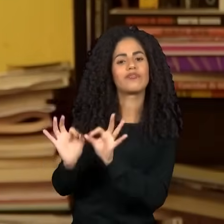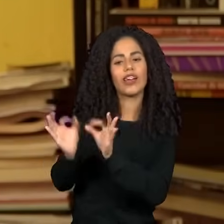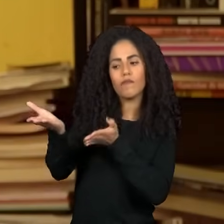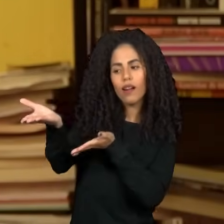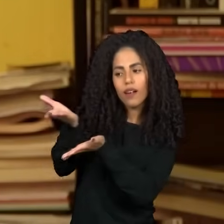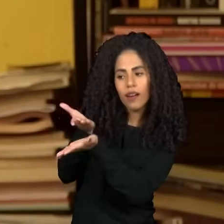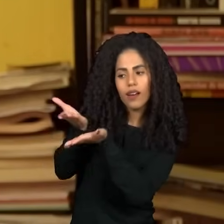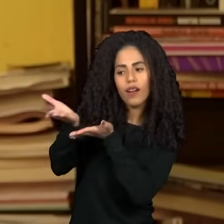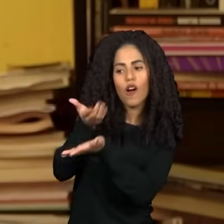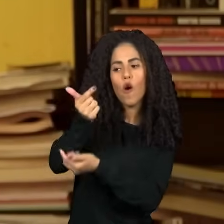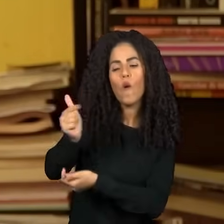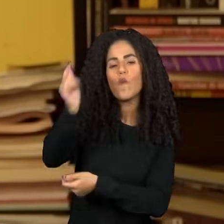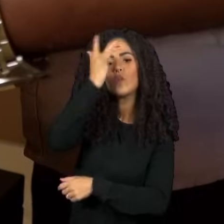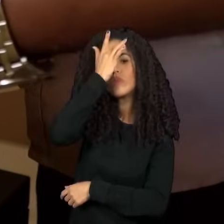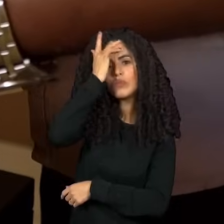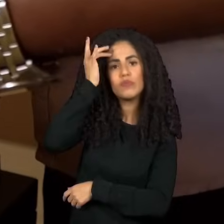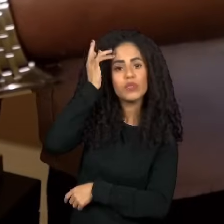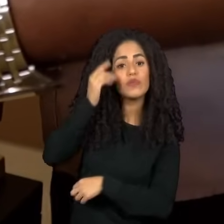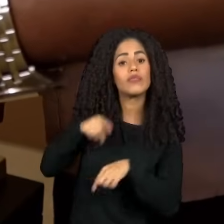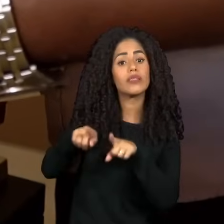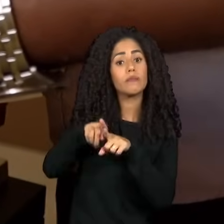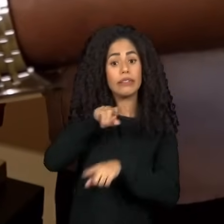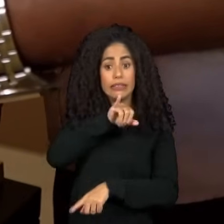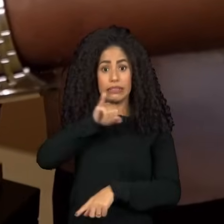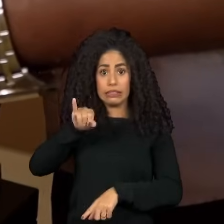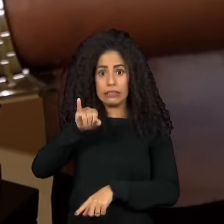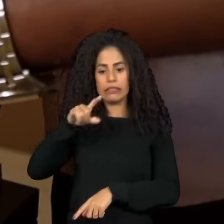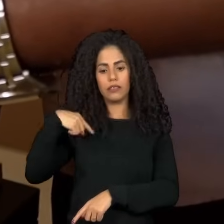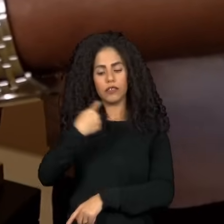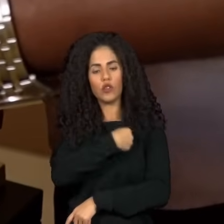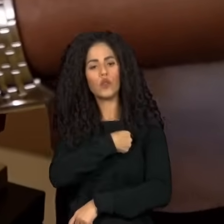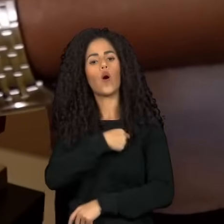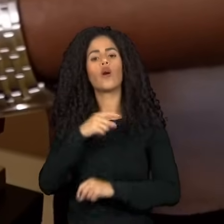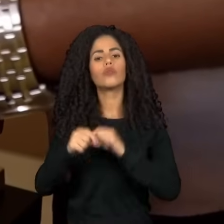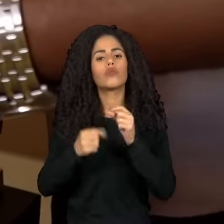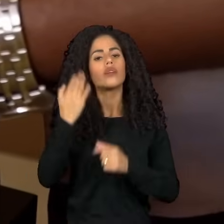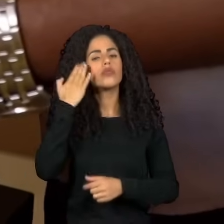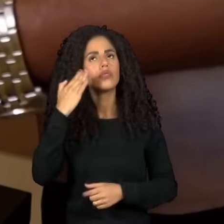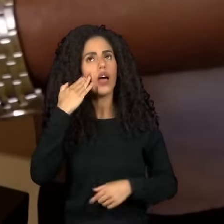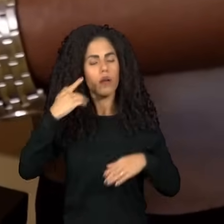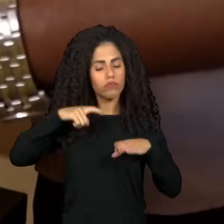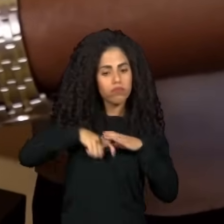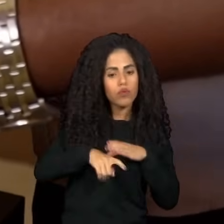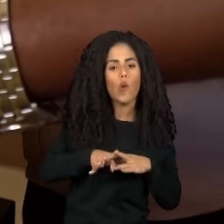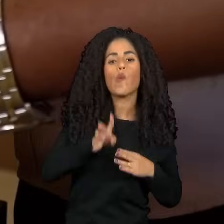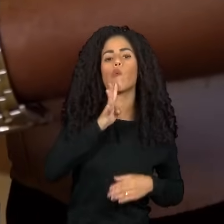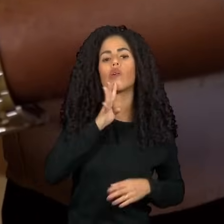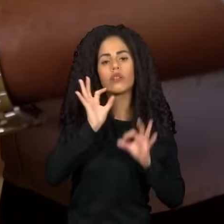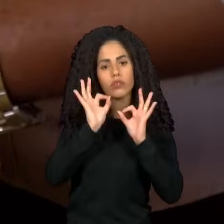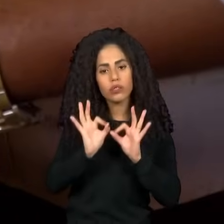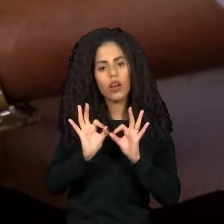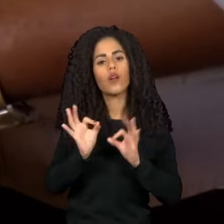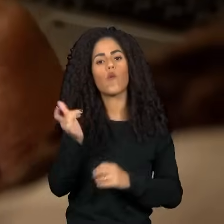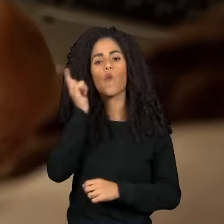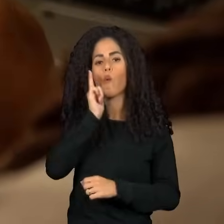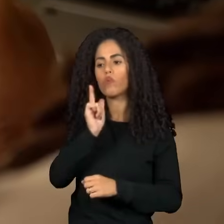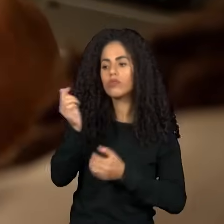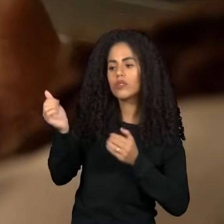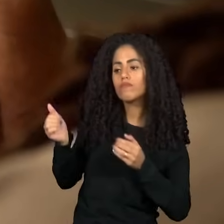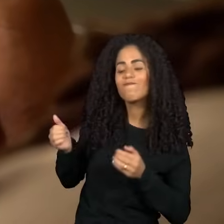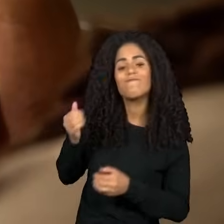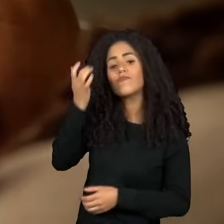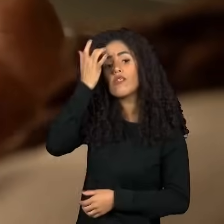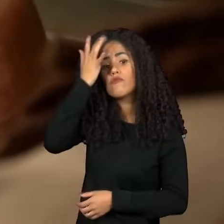relacionar com outras pessoas. Se a nossa voz interior está muito abafada pela balbúrdia das vozes de